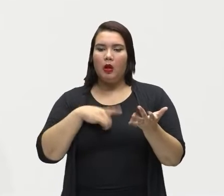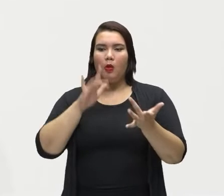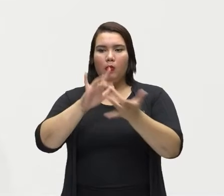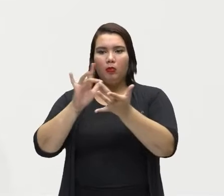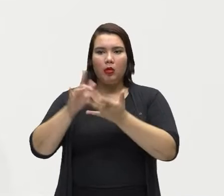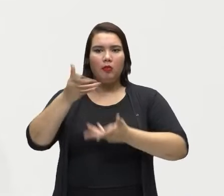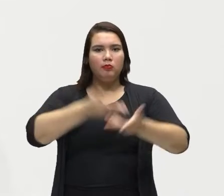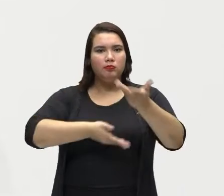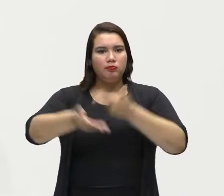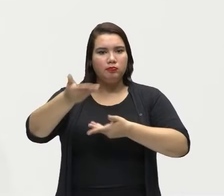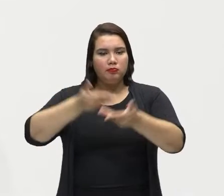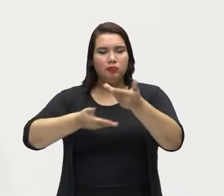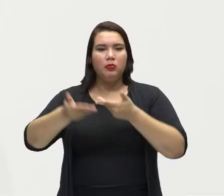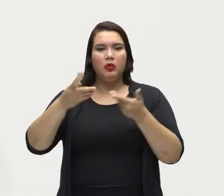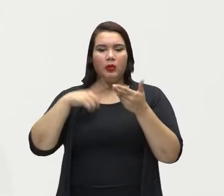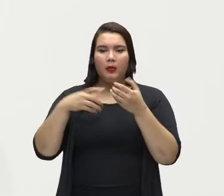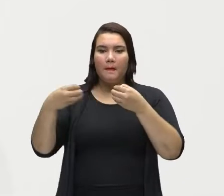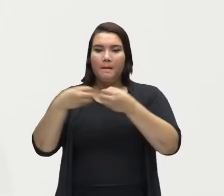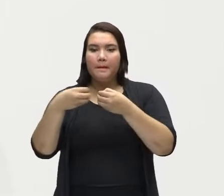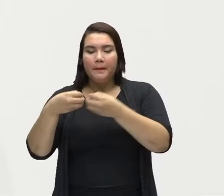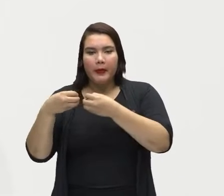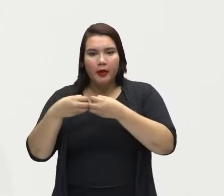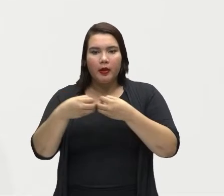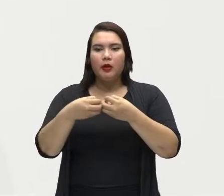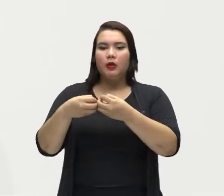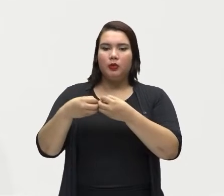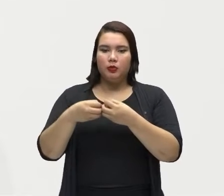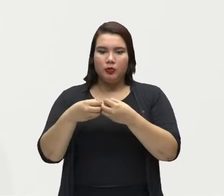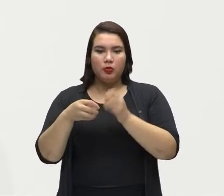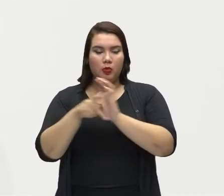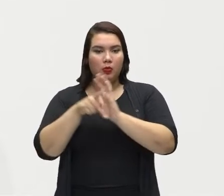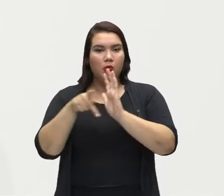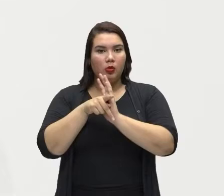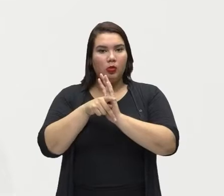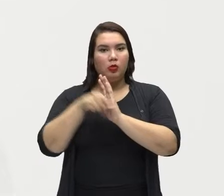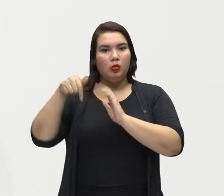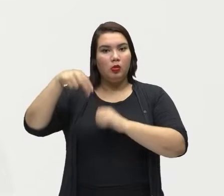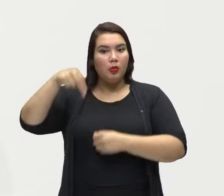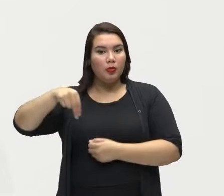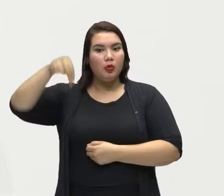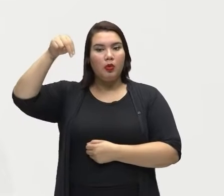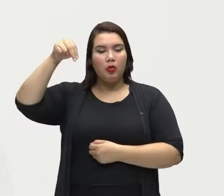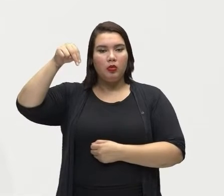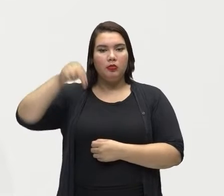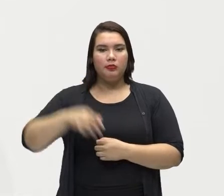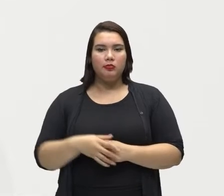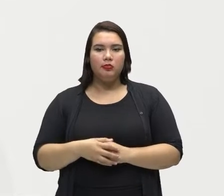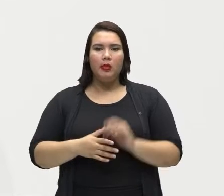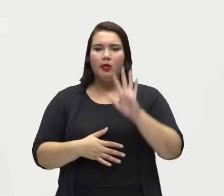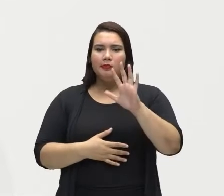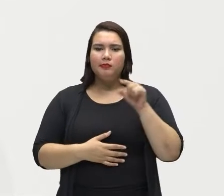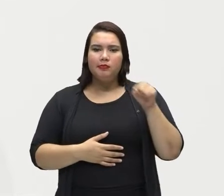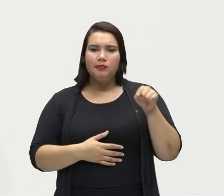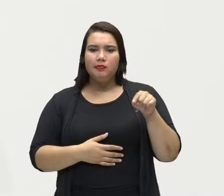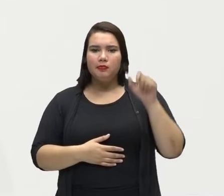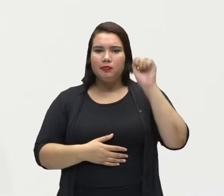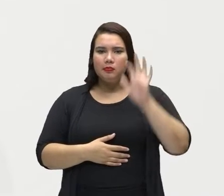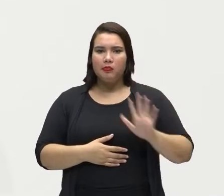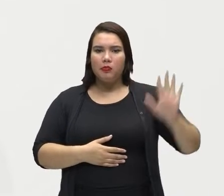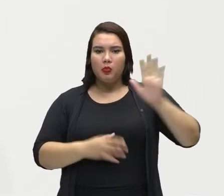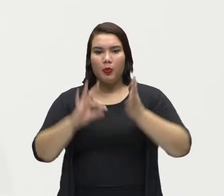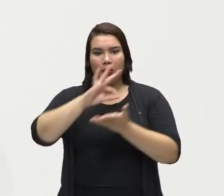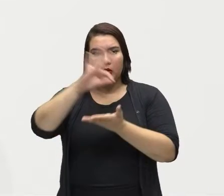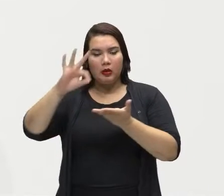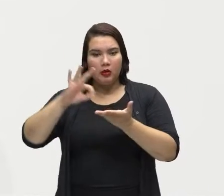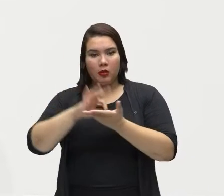estavam aqui às margens do continente mais ao norte. Já a África negra ou subsaariana